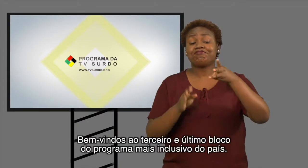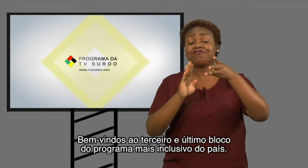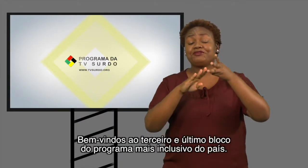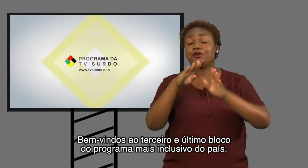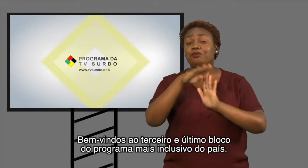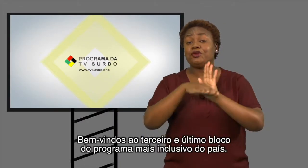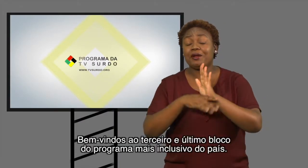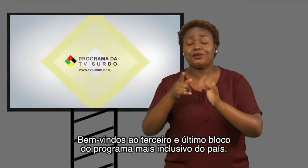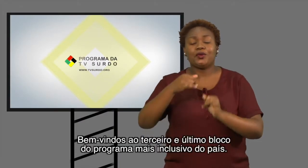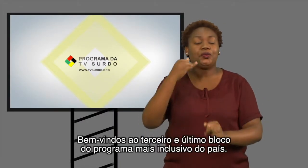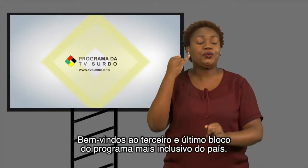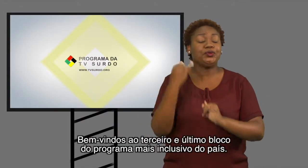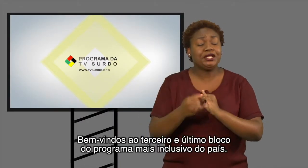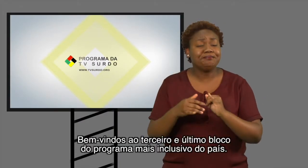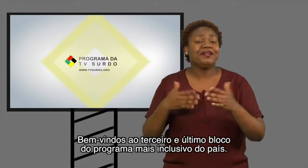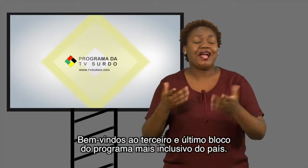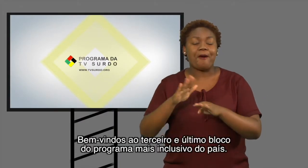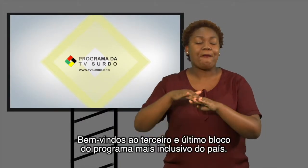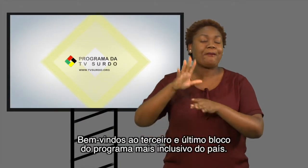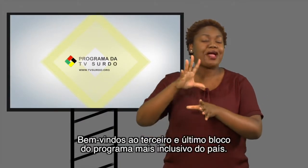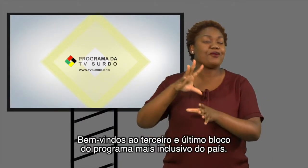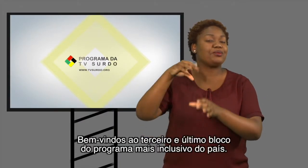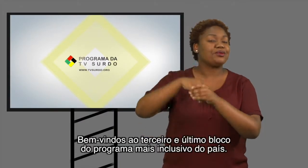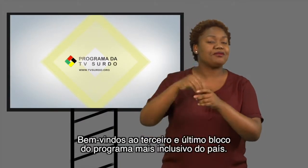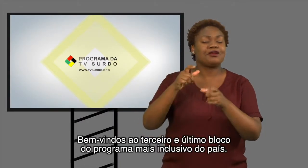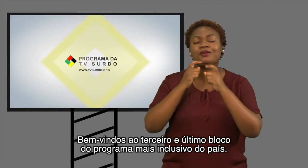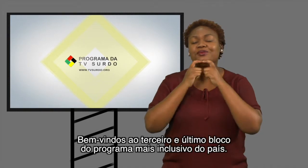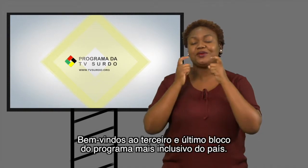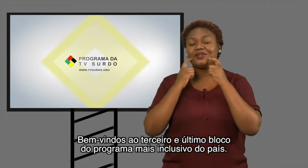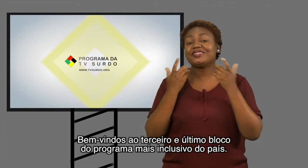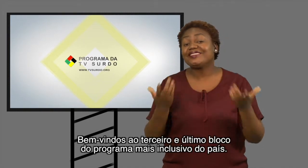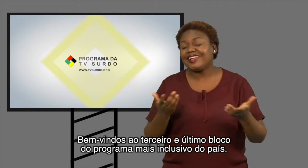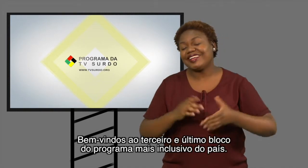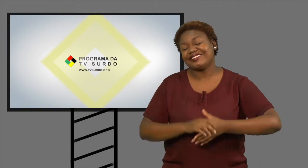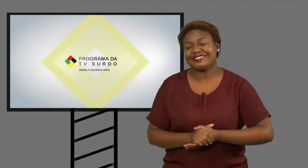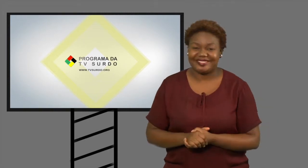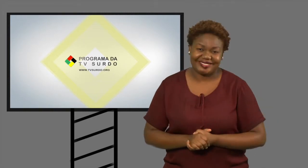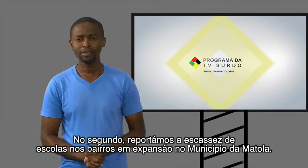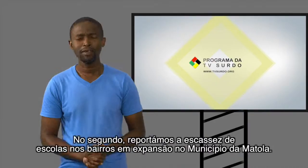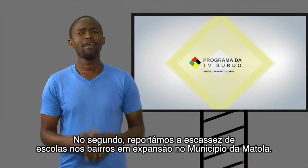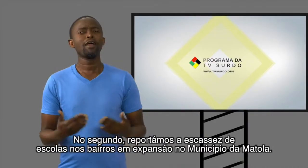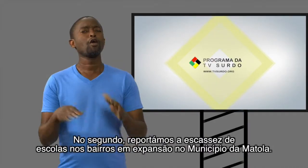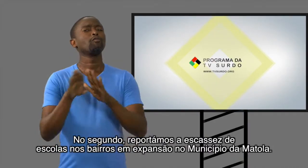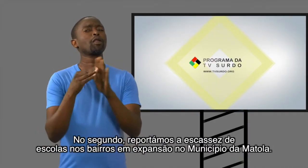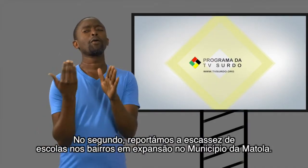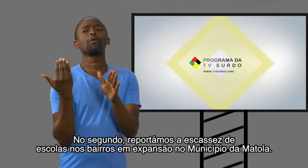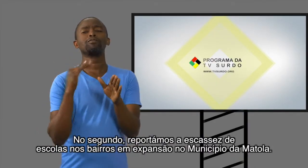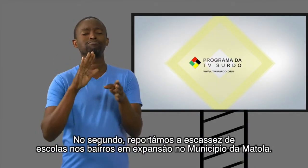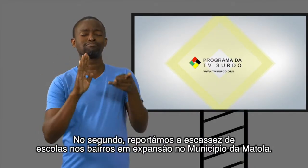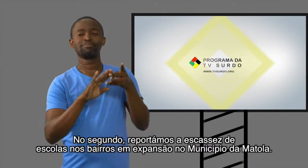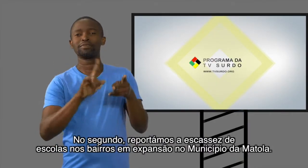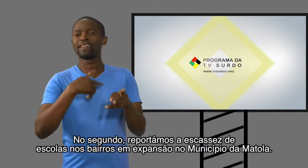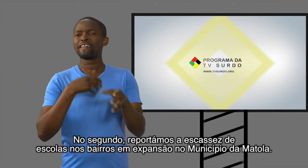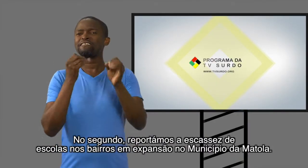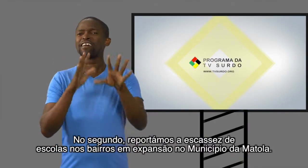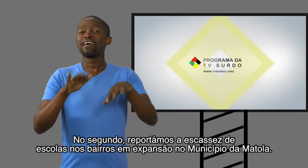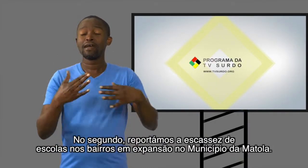Bem-vindos ao terceiro e último bloco do programa mais inclusivo do país. No segundo,